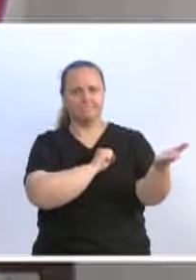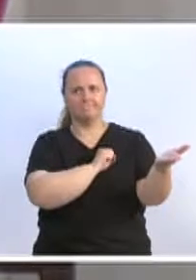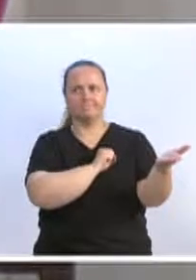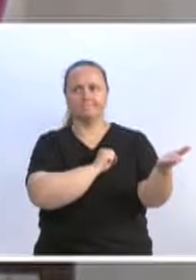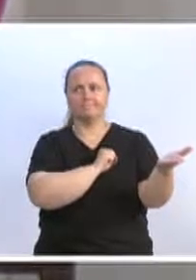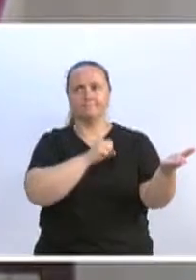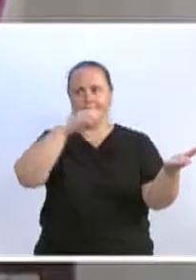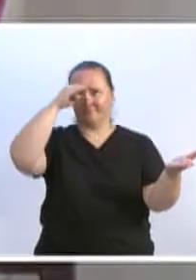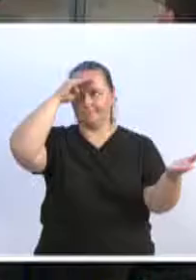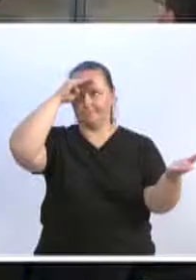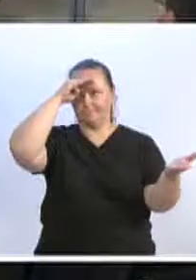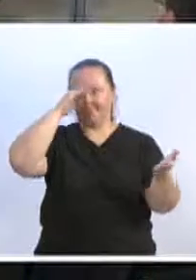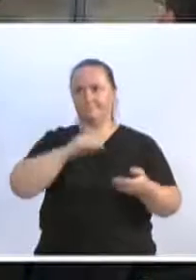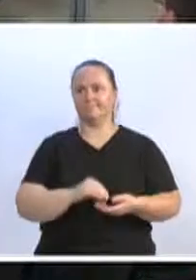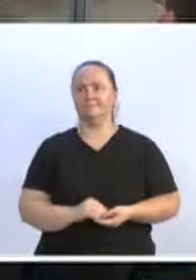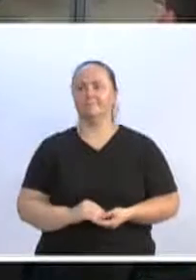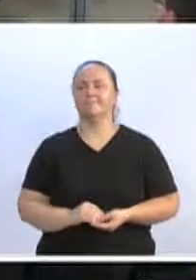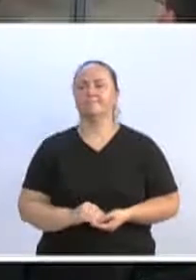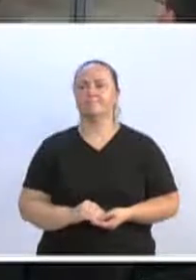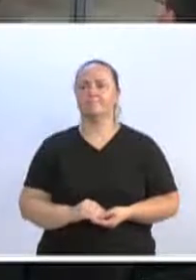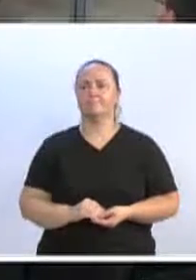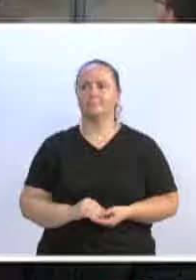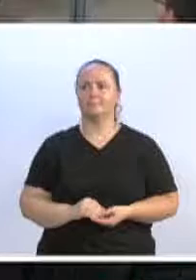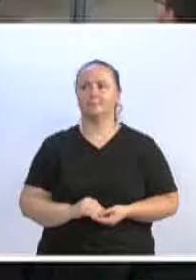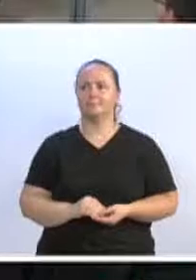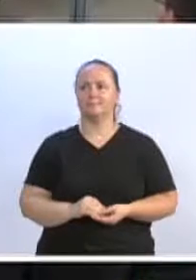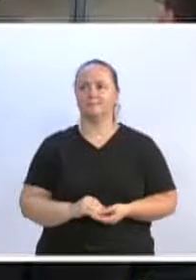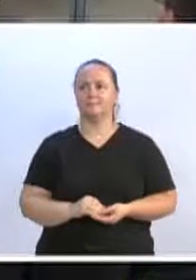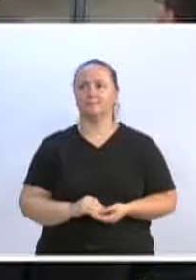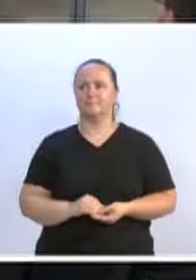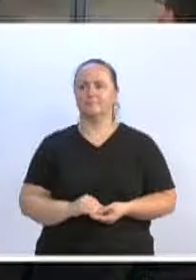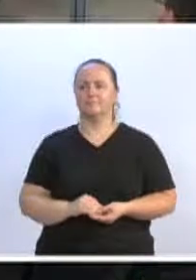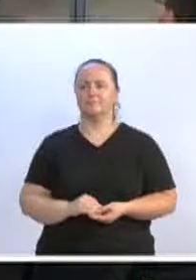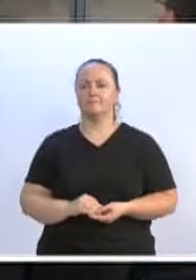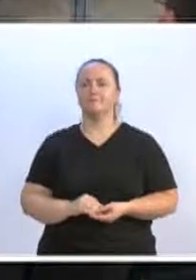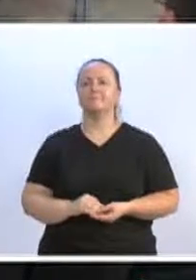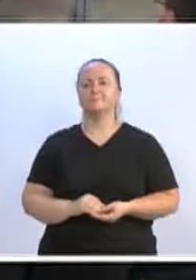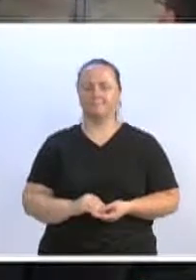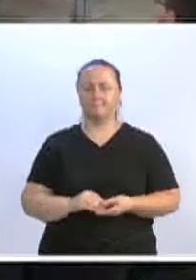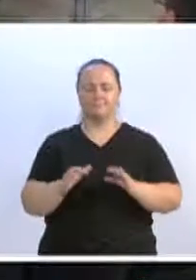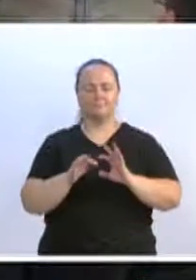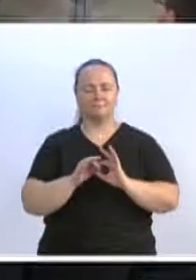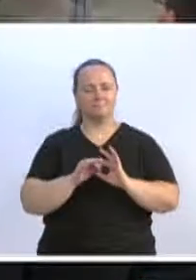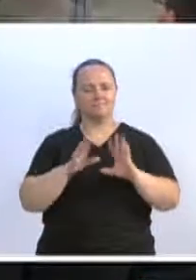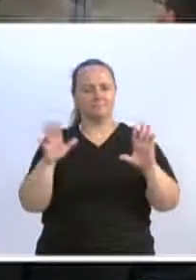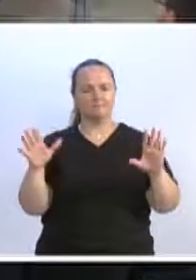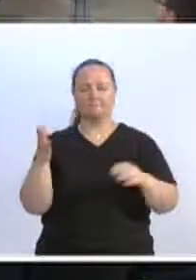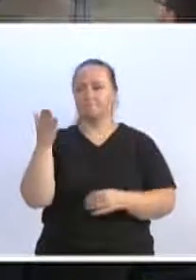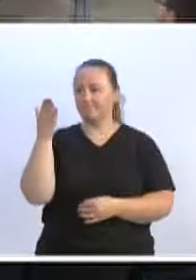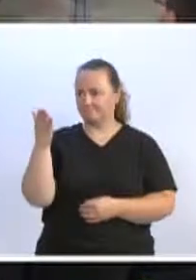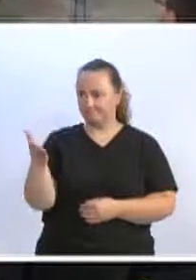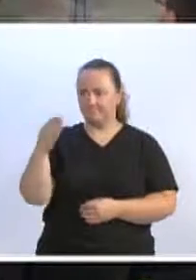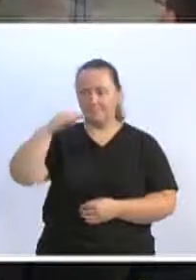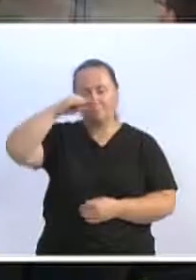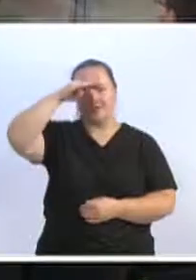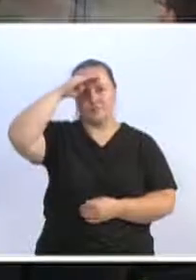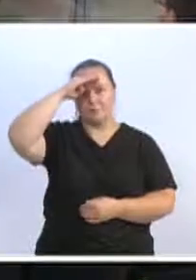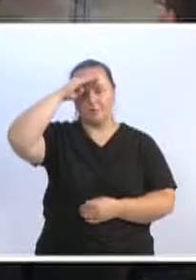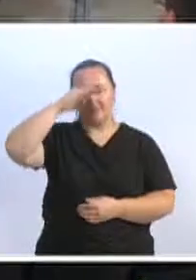jovino cardoso presidente com autorização do morador vereador jovino